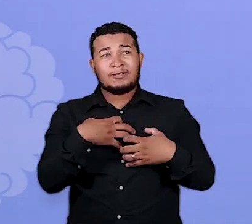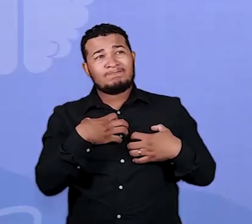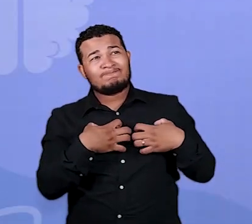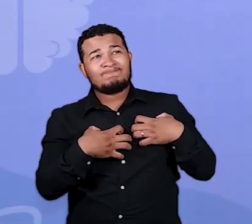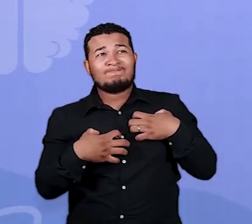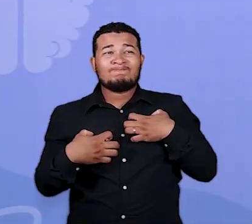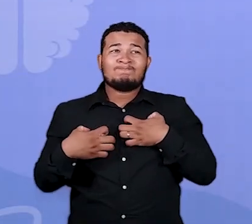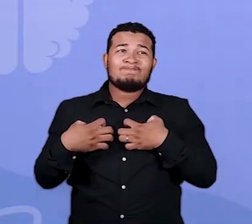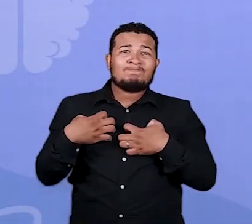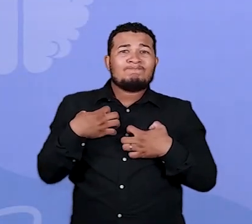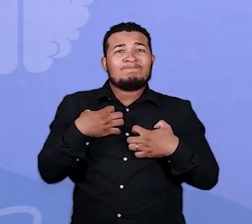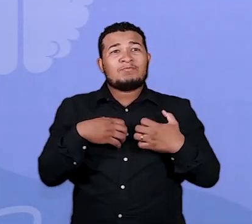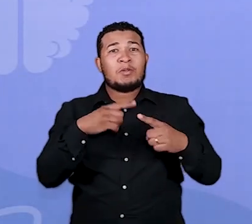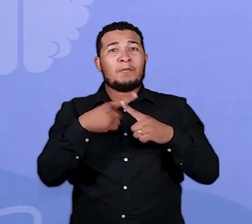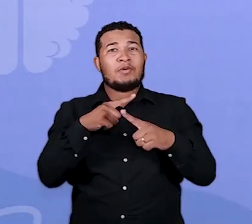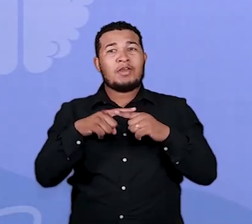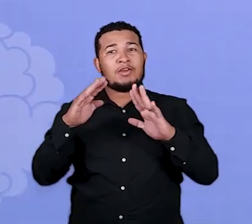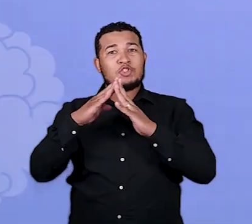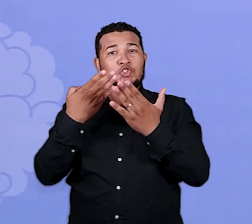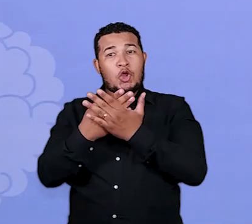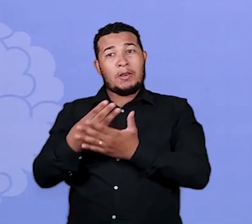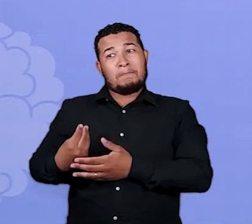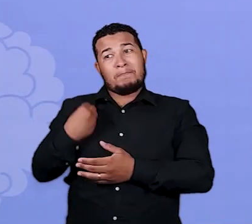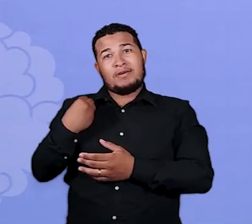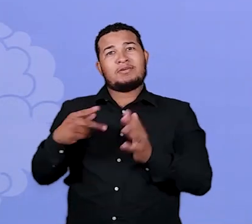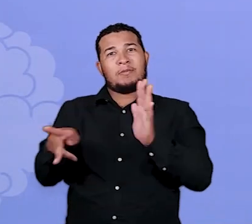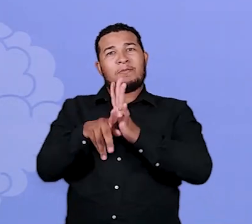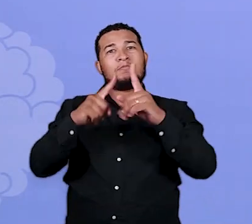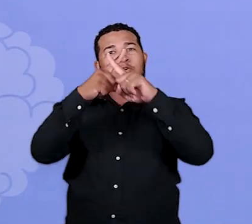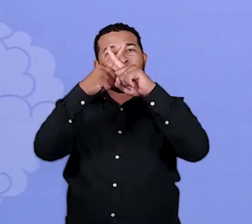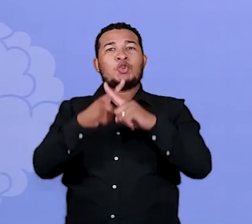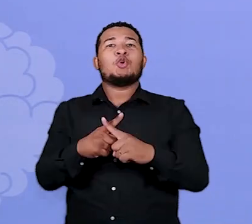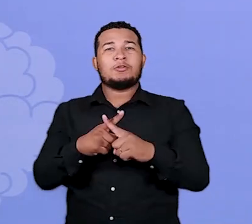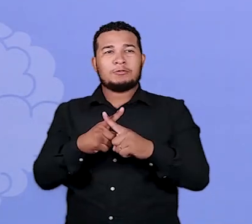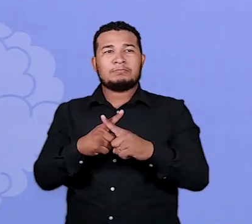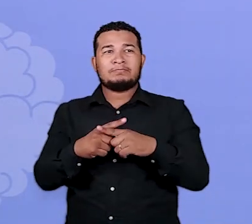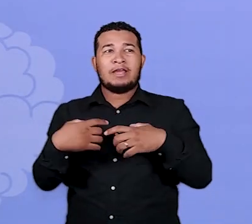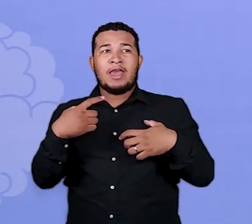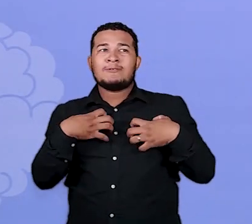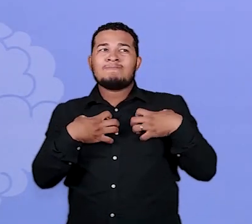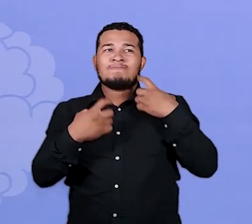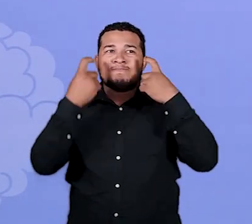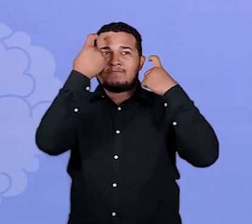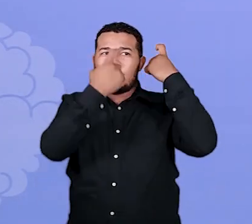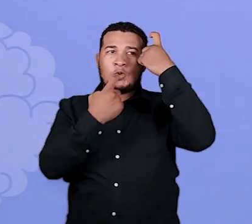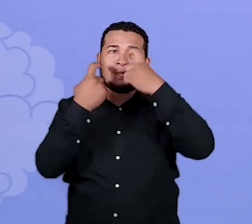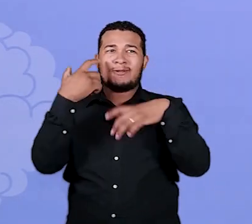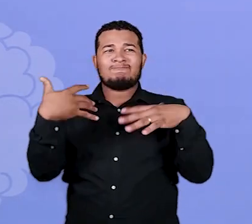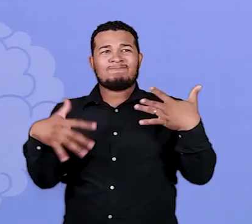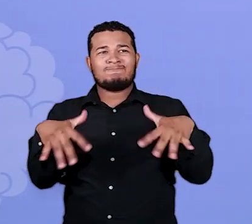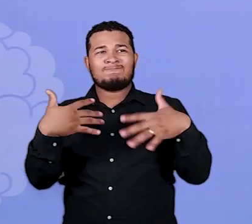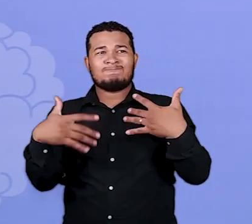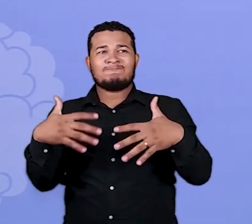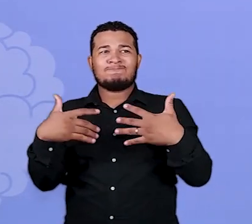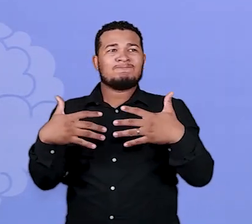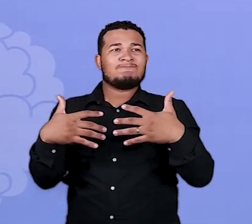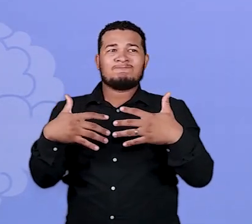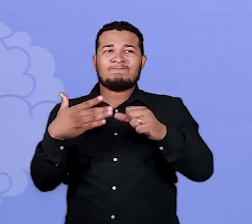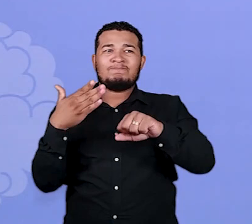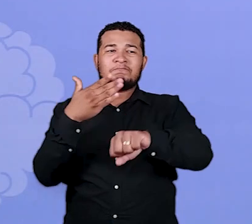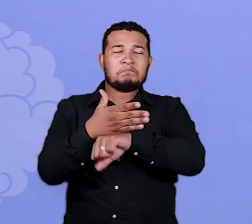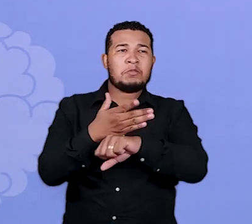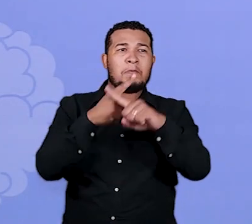esse jogo. Ela ficou com certo receio, porque a nossa escola ia participar de um torneio, e ela ficou preocupada em